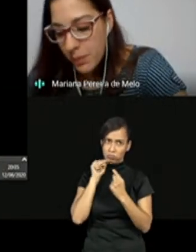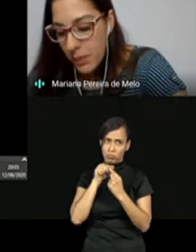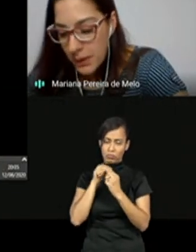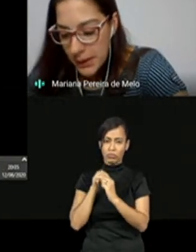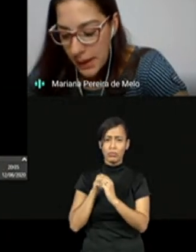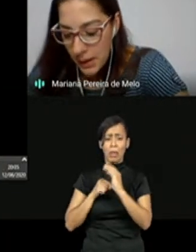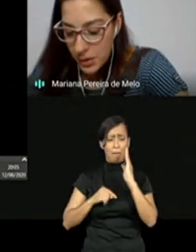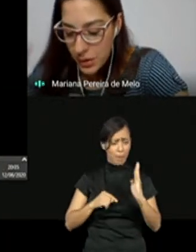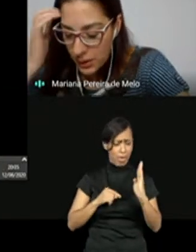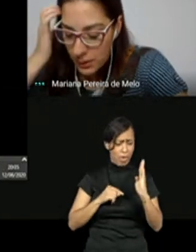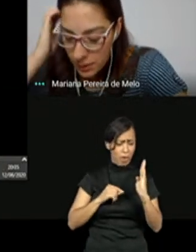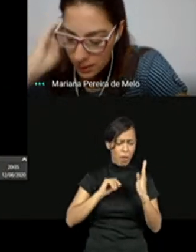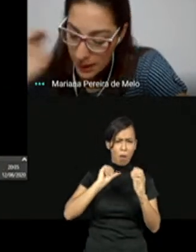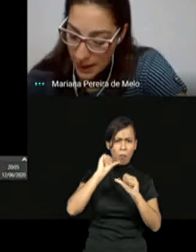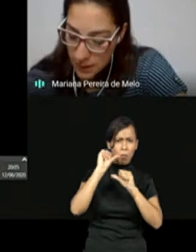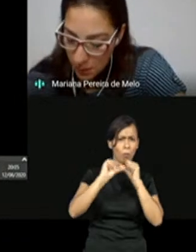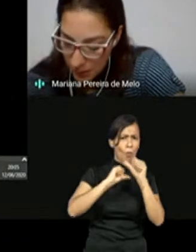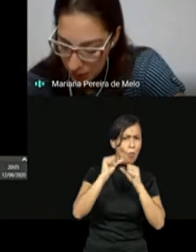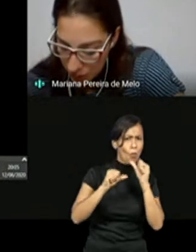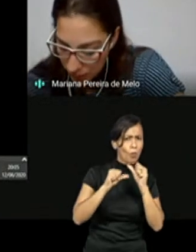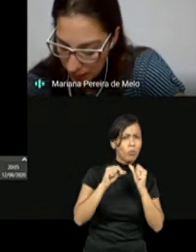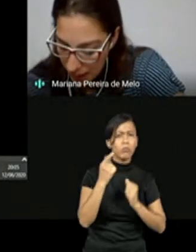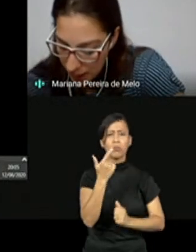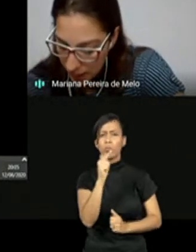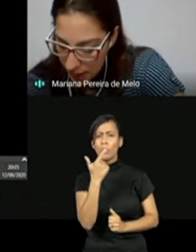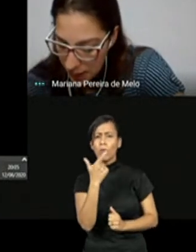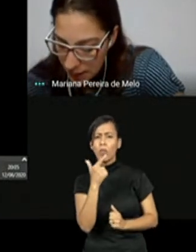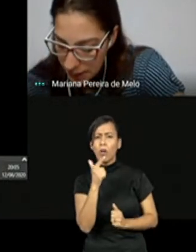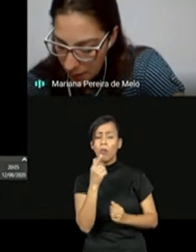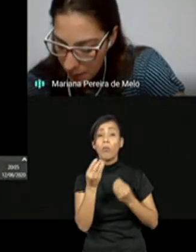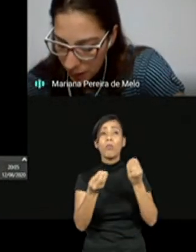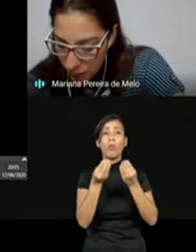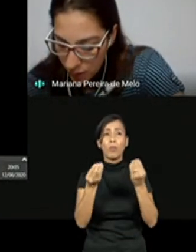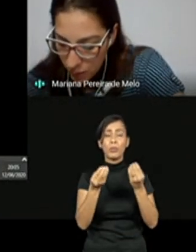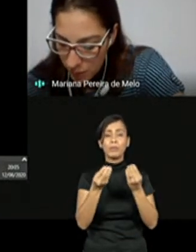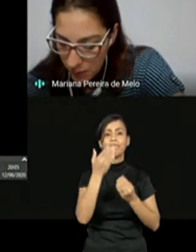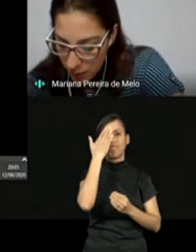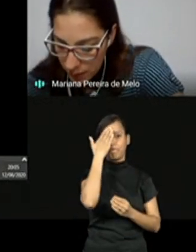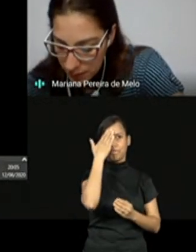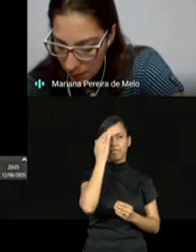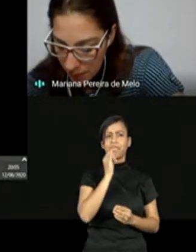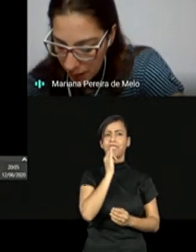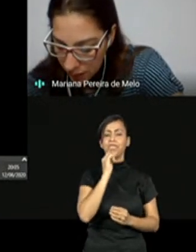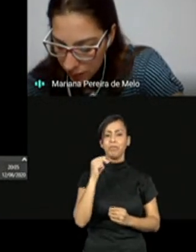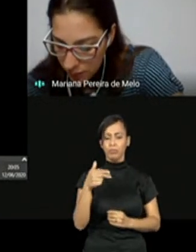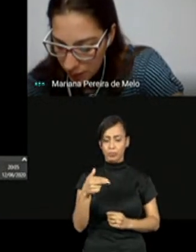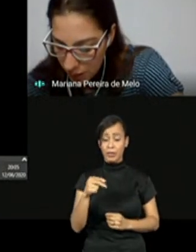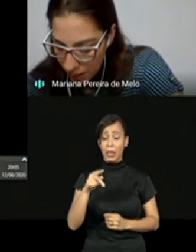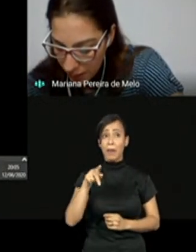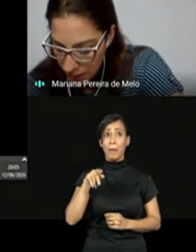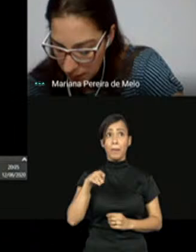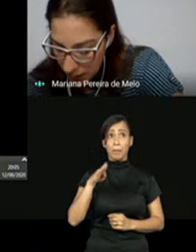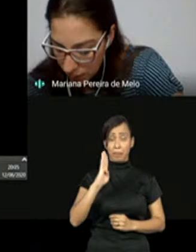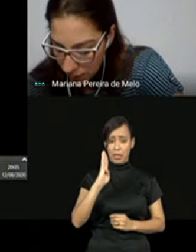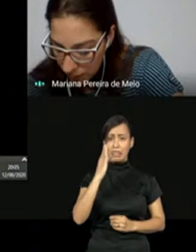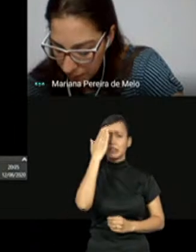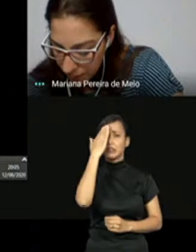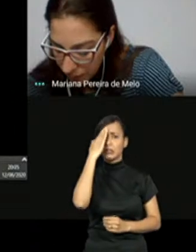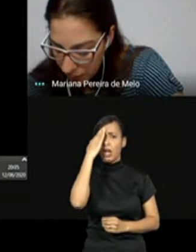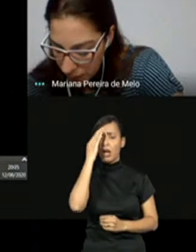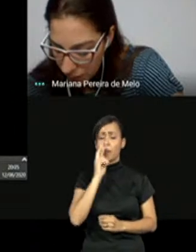a probabilidade, essa probabilidade alterada, sabendo que no primeiro lançamento deu a face